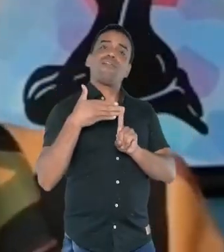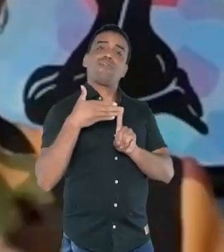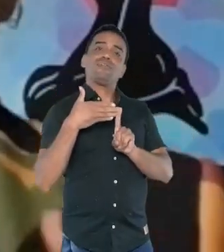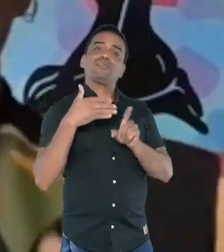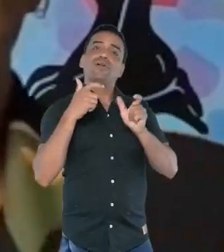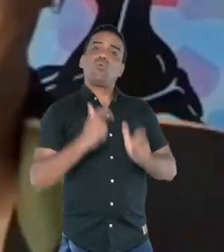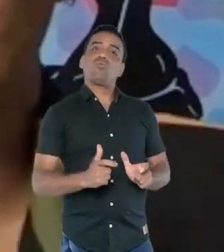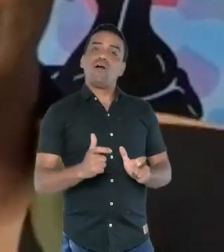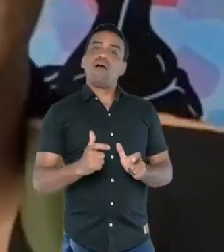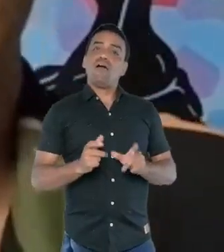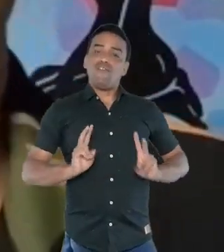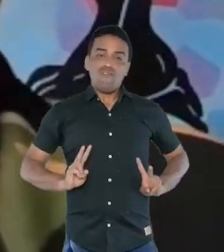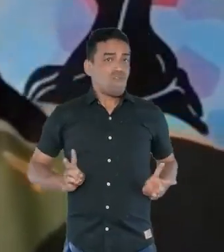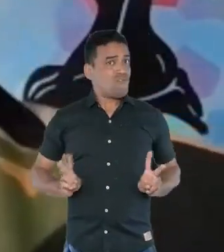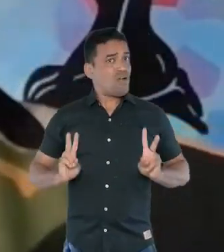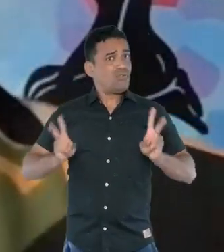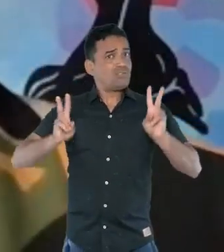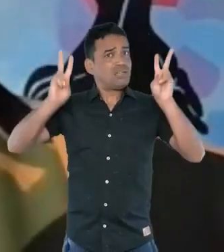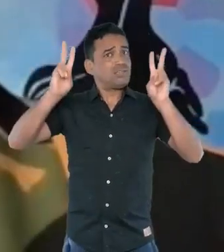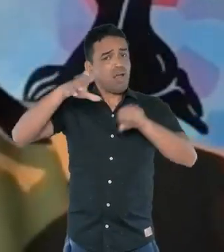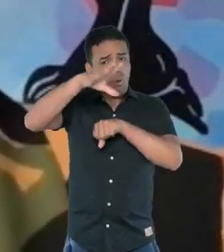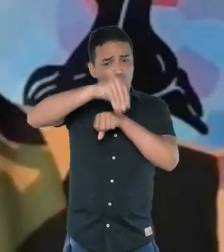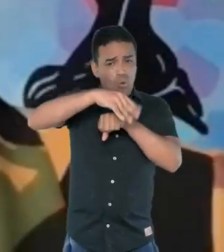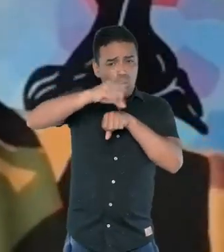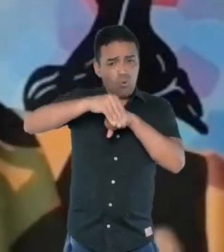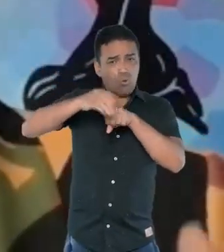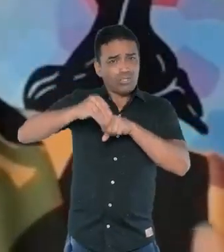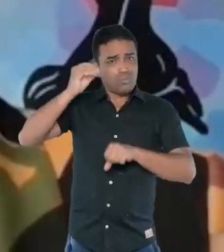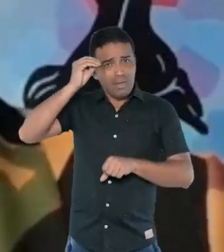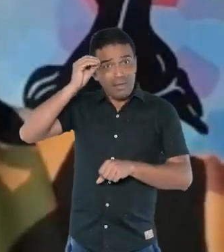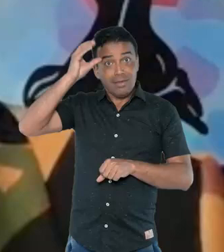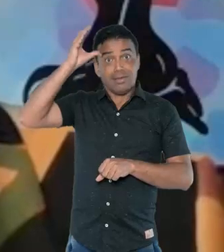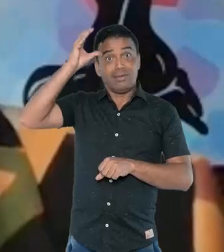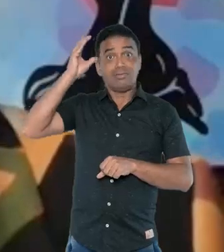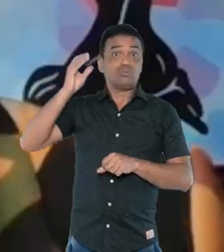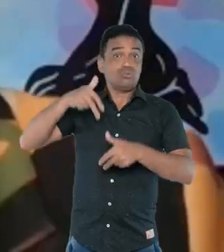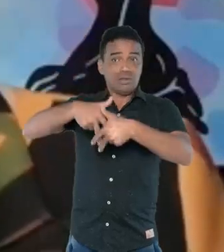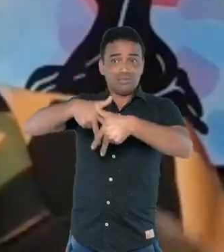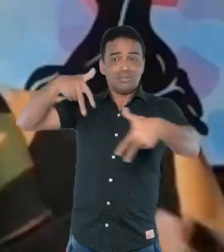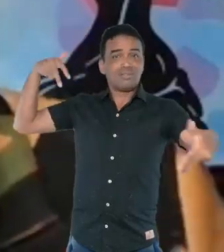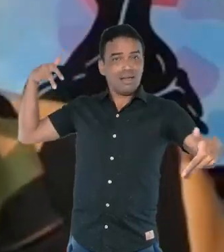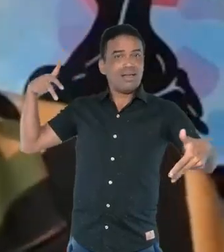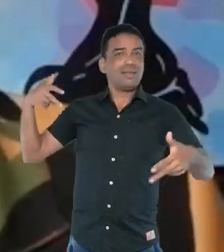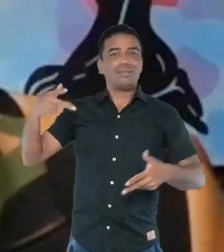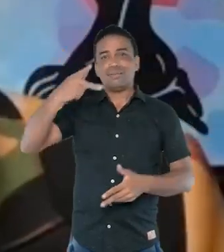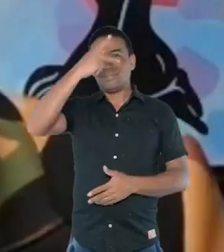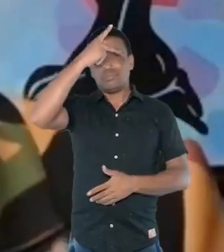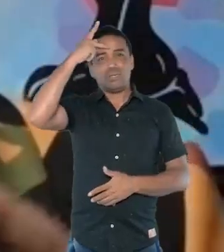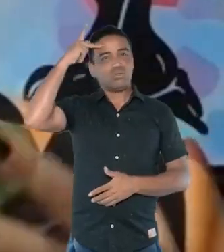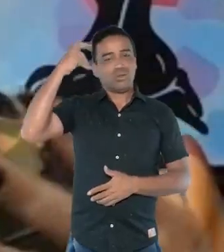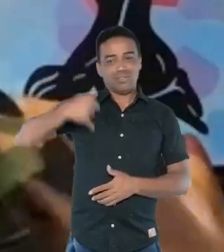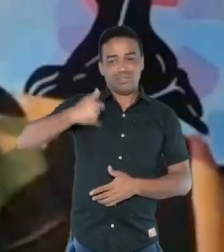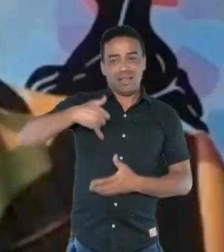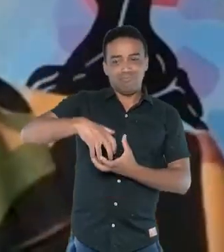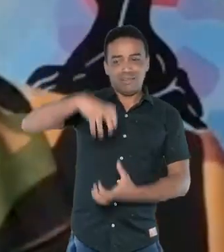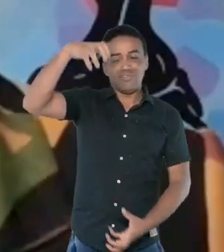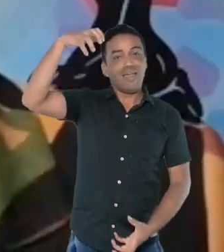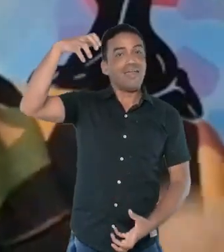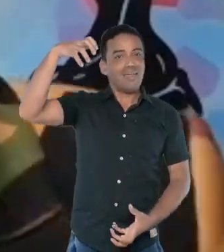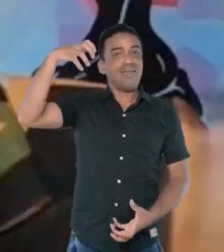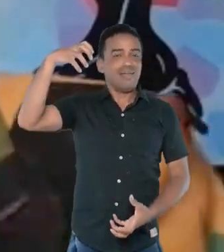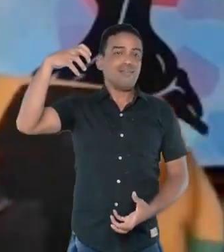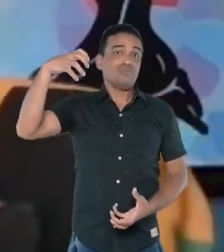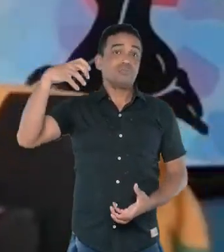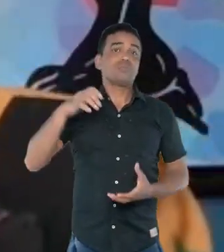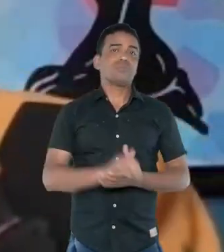de valorização dessas sabedorias ancestrais, valorização das nossas mais velhas, dos nossos mais velhos. Esse